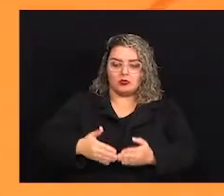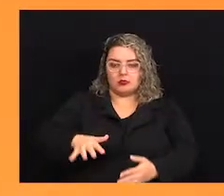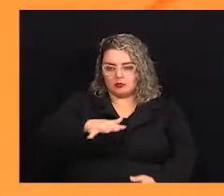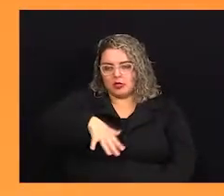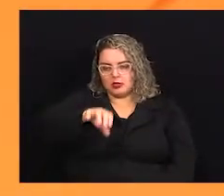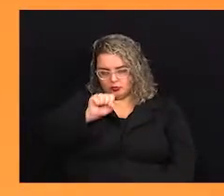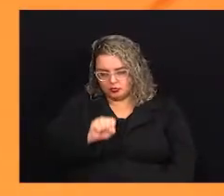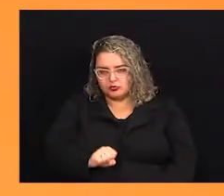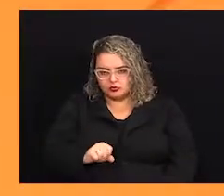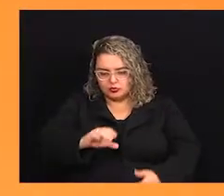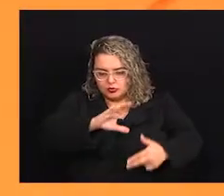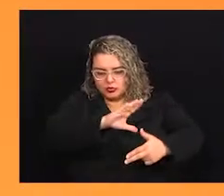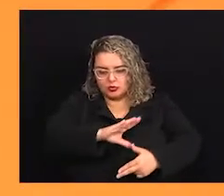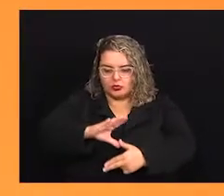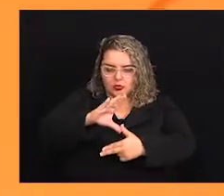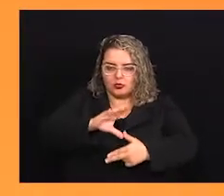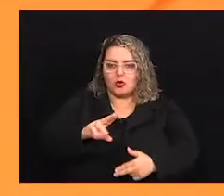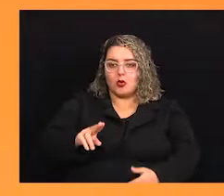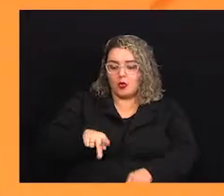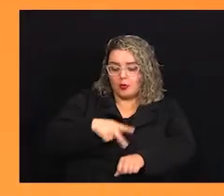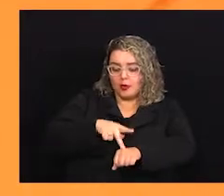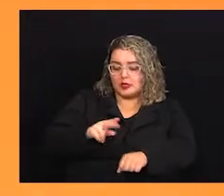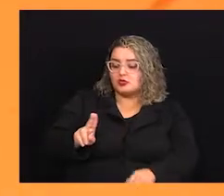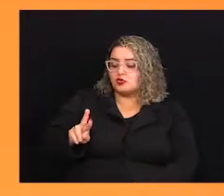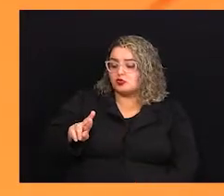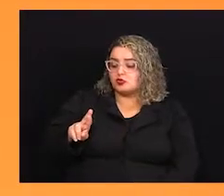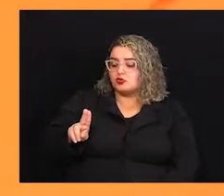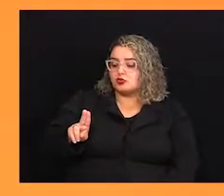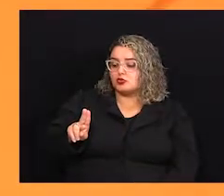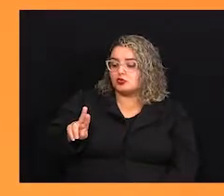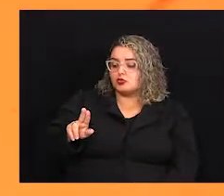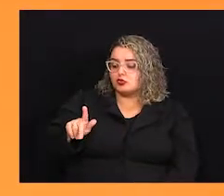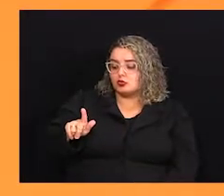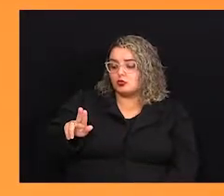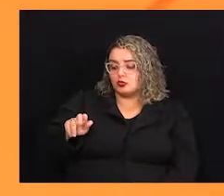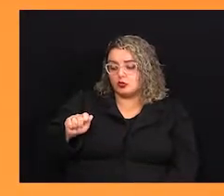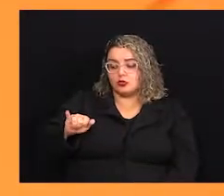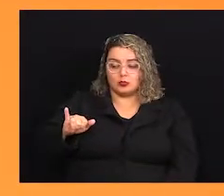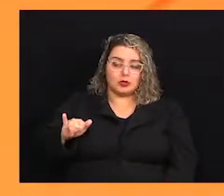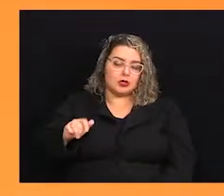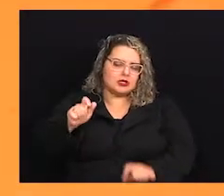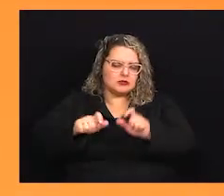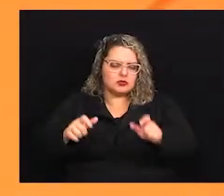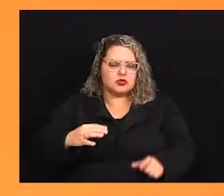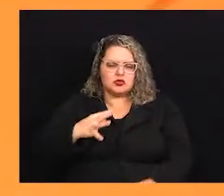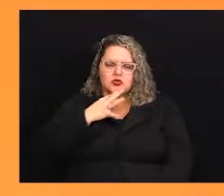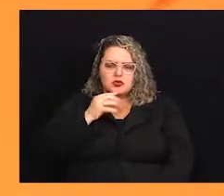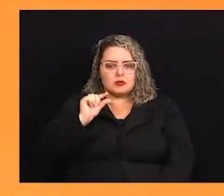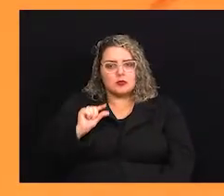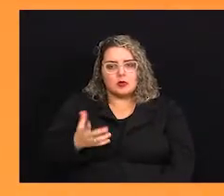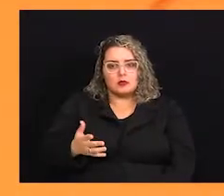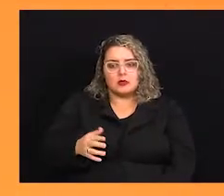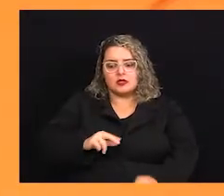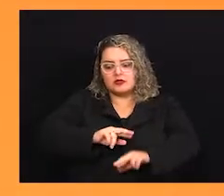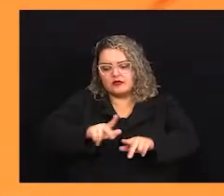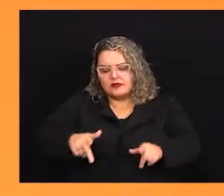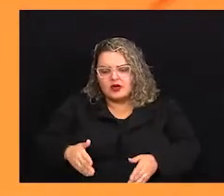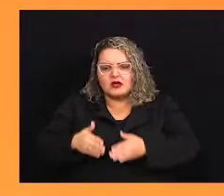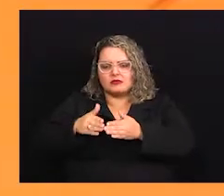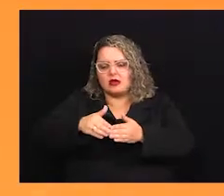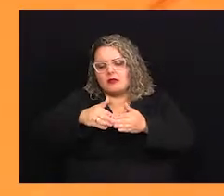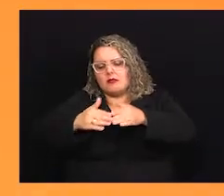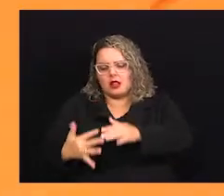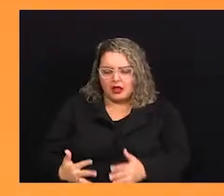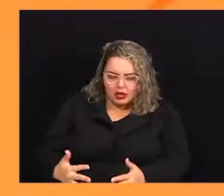do sul da América Latina. O Uruguai é um país que as pessoas sabem pouco, mas é de costa muito acidentada e